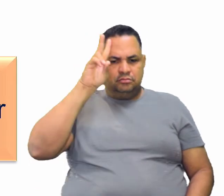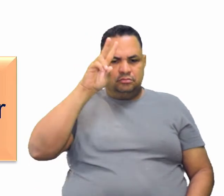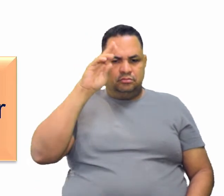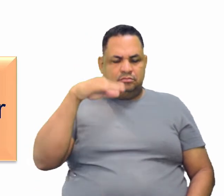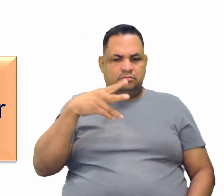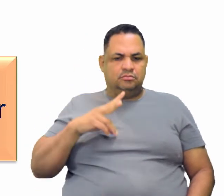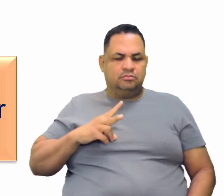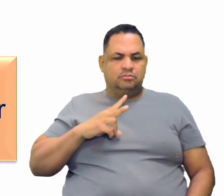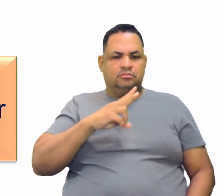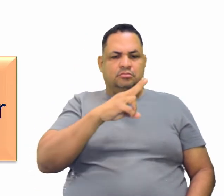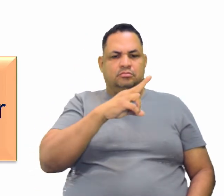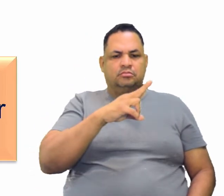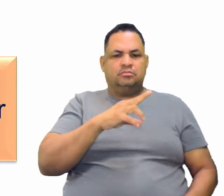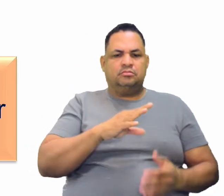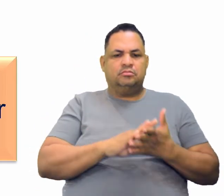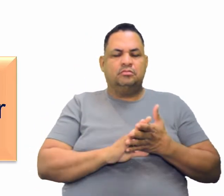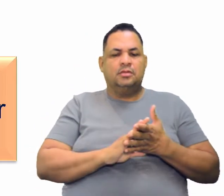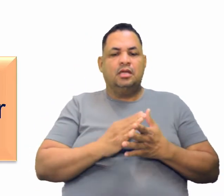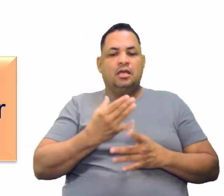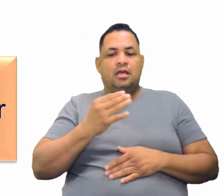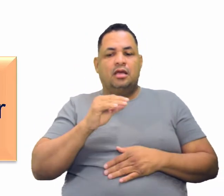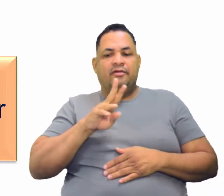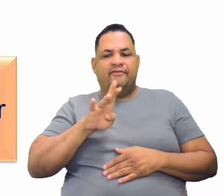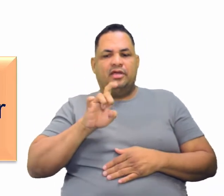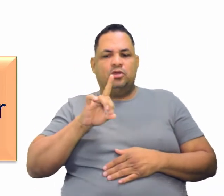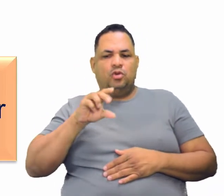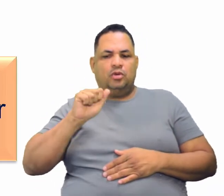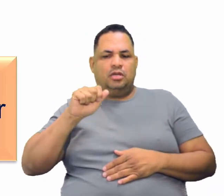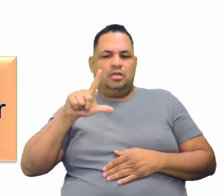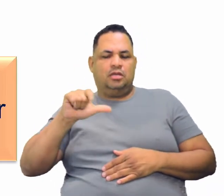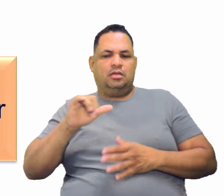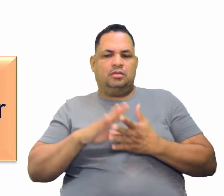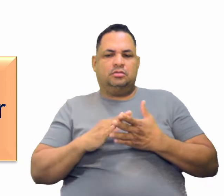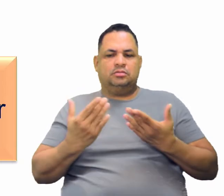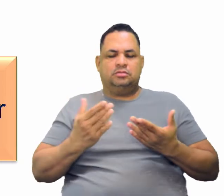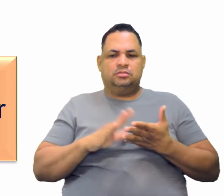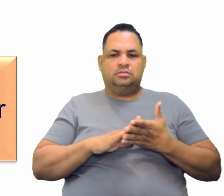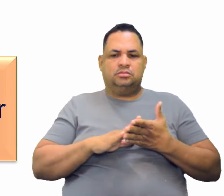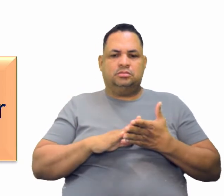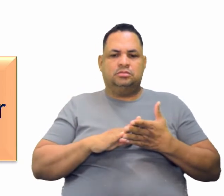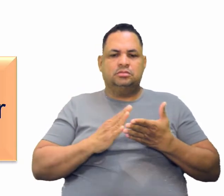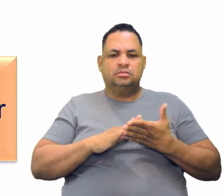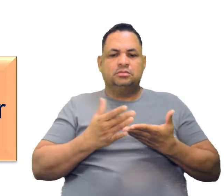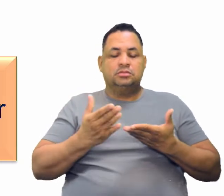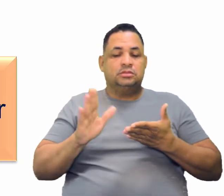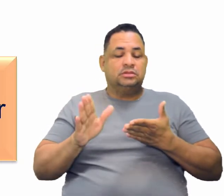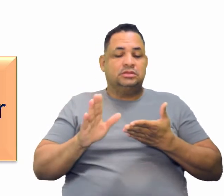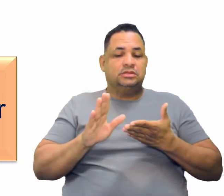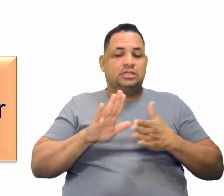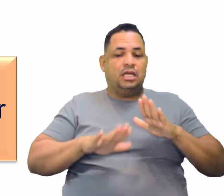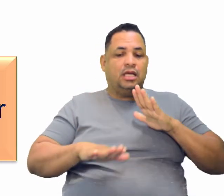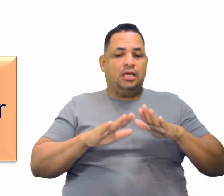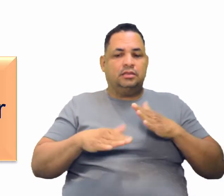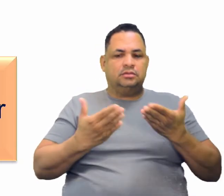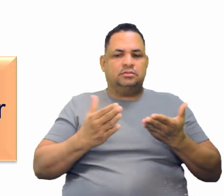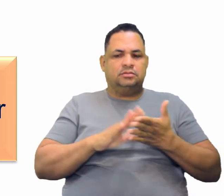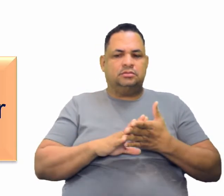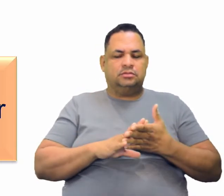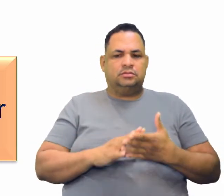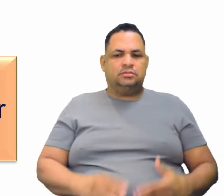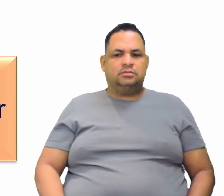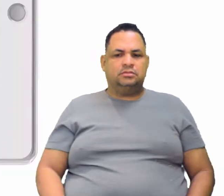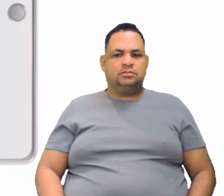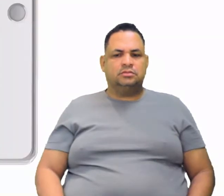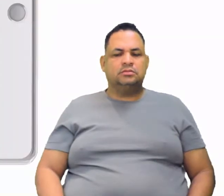pessoal, que força é grandeza vetorial. Logo, o sentido de movimentação depende do sentido de aplicação da